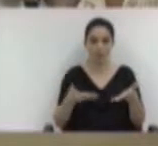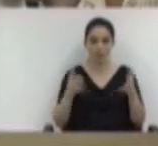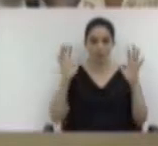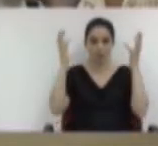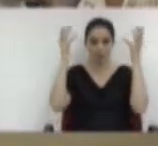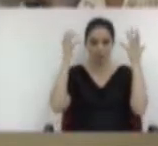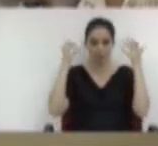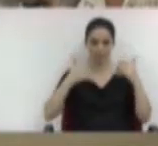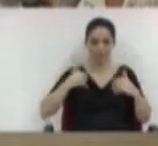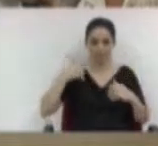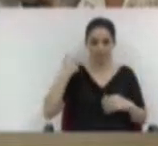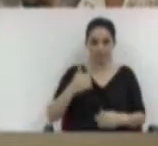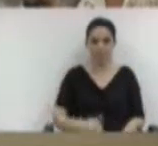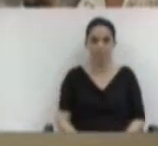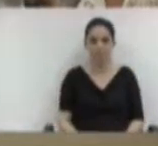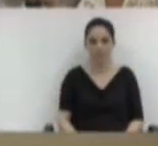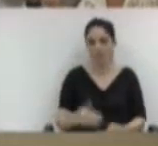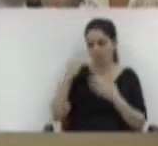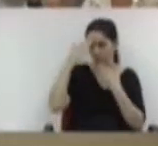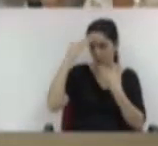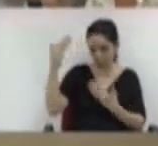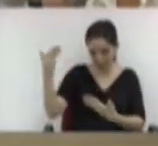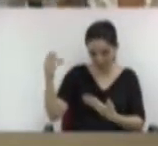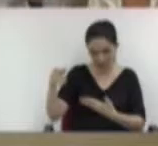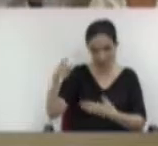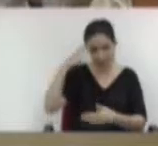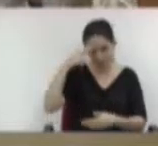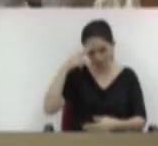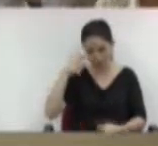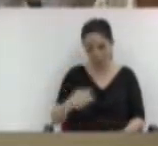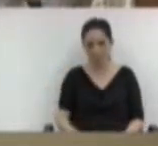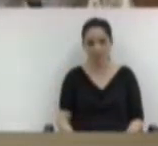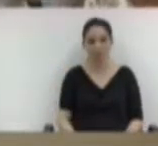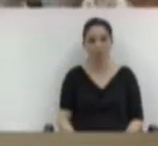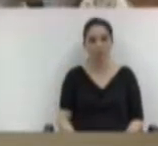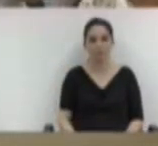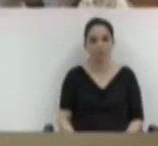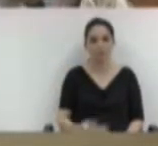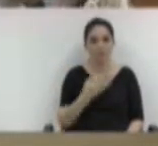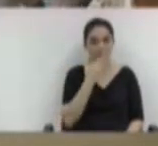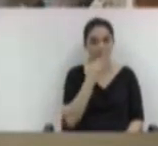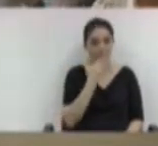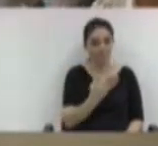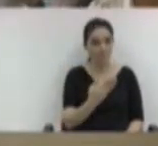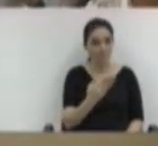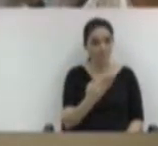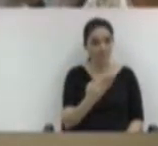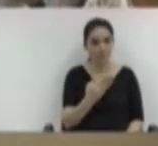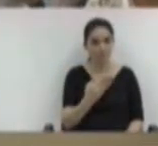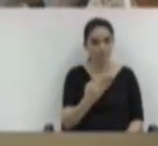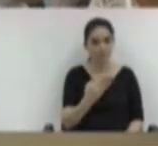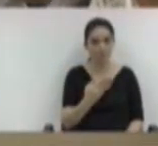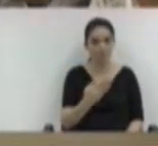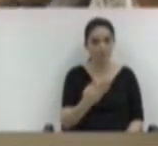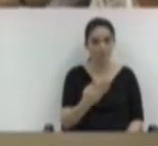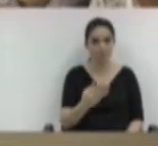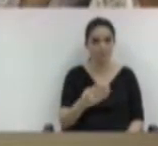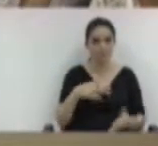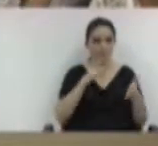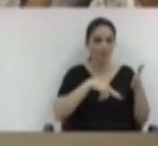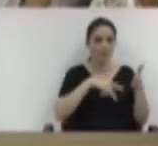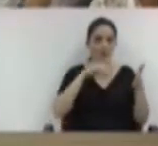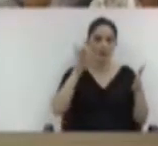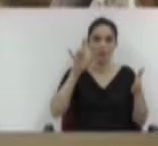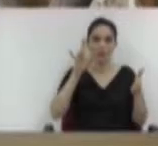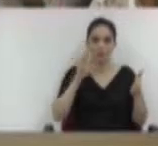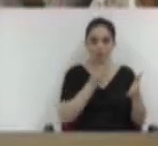sábado. Obrigado, excelência, pela lembrança. Queria fazer um requerimento para que fosse lido apenas o número do